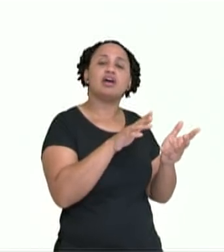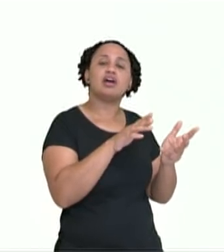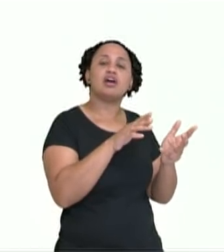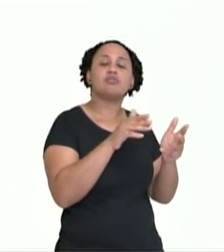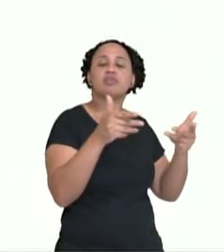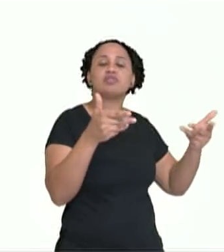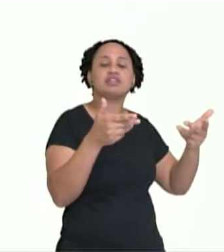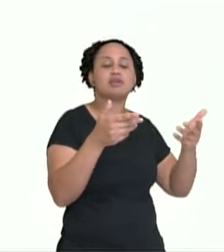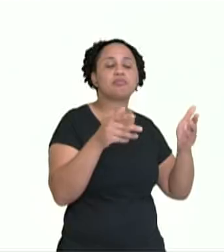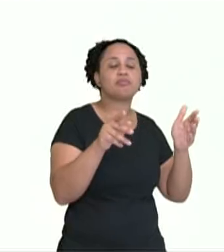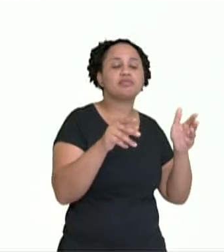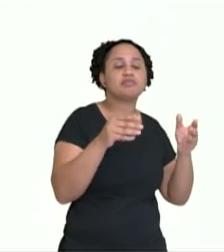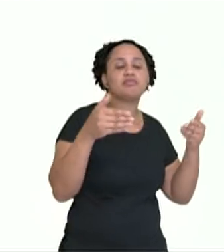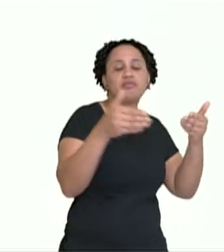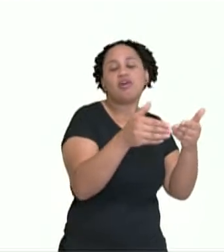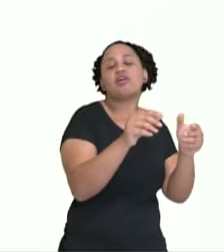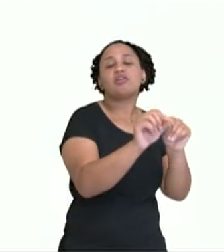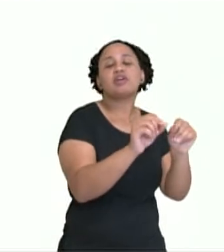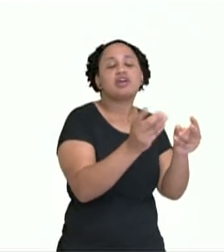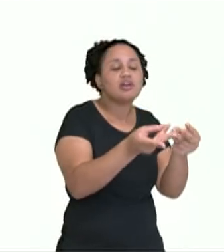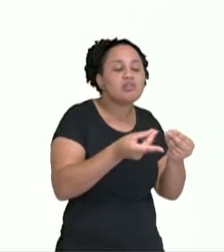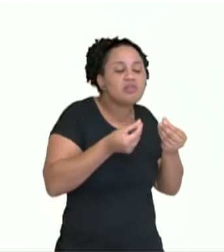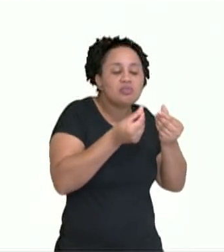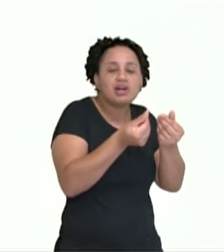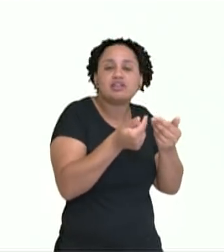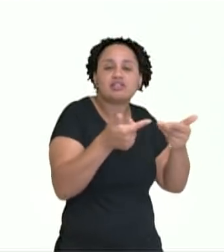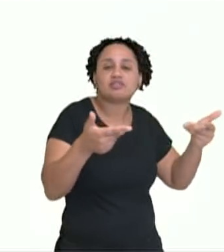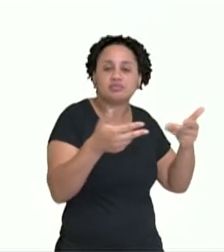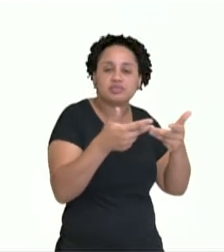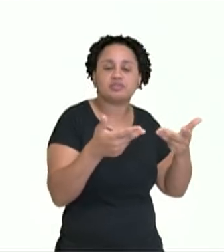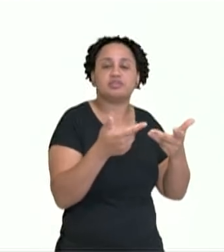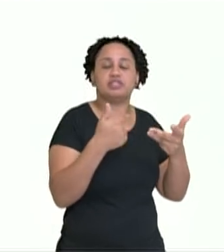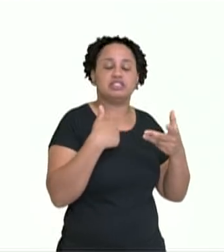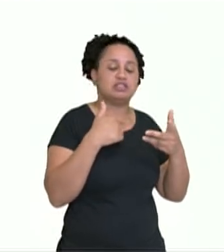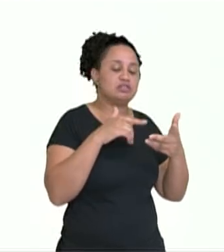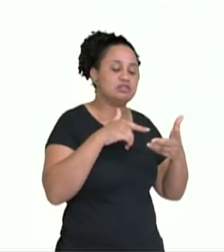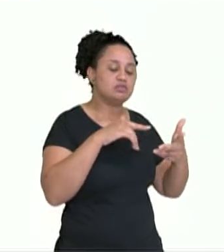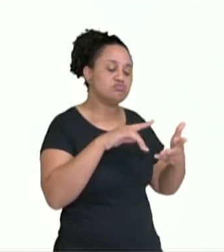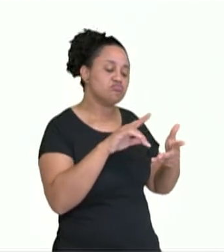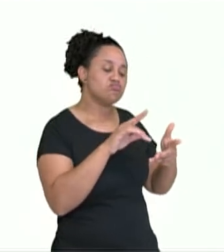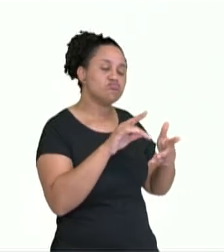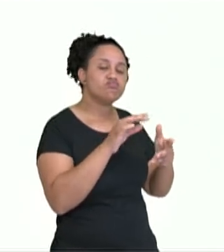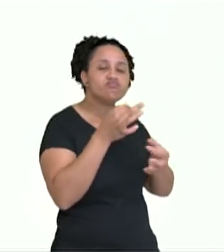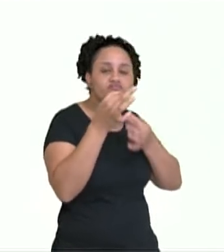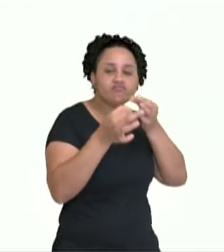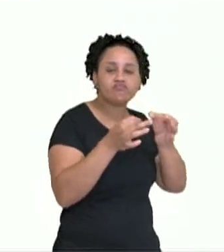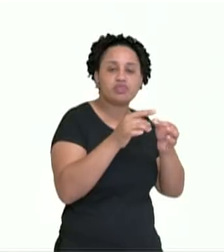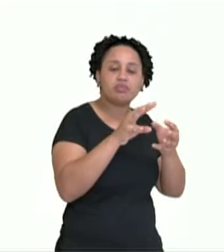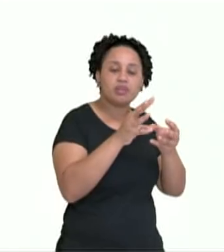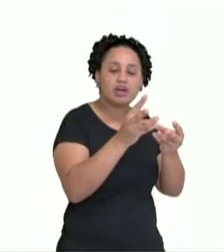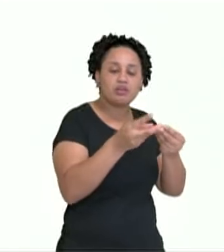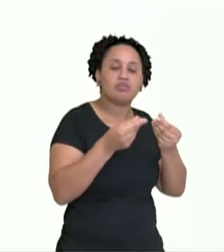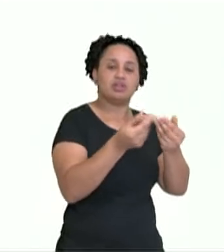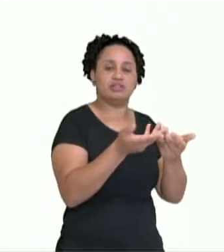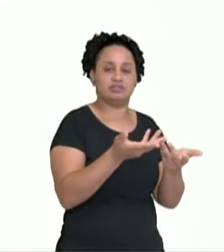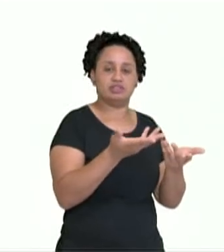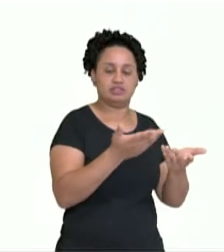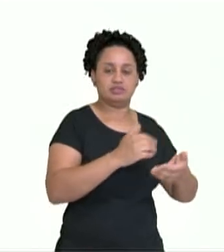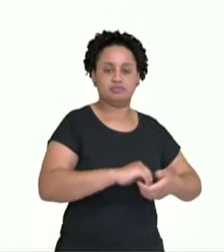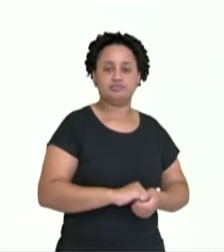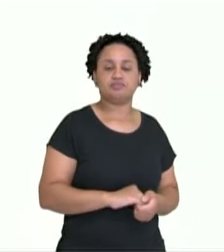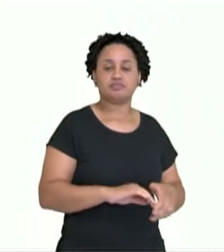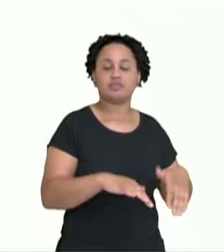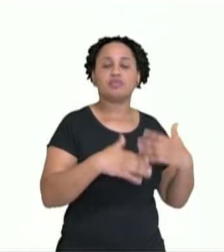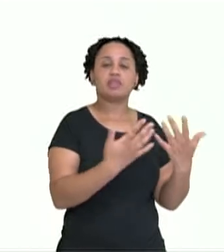uma qualidade, né, a uma agregação. É o método agregador. É o método, né,